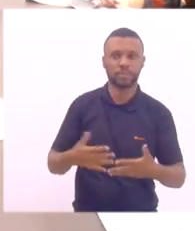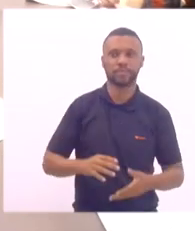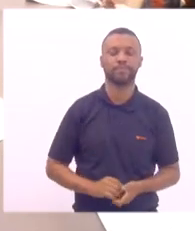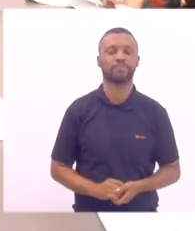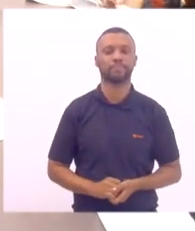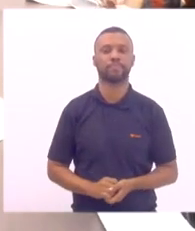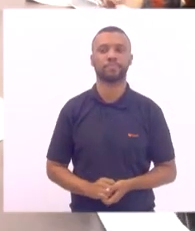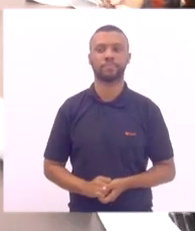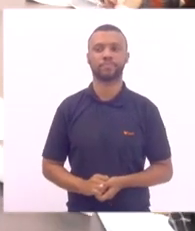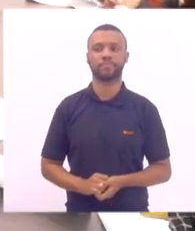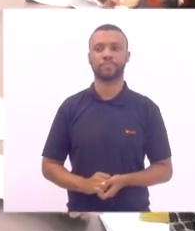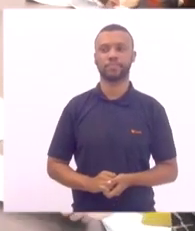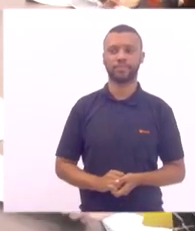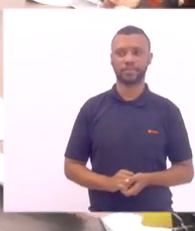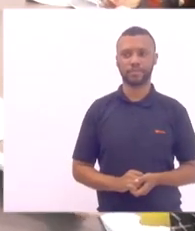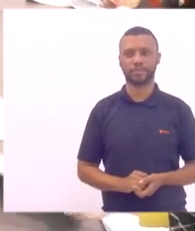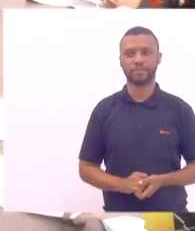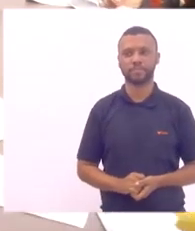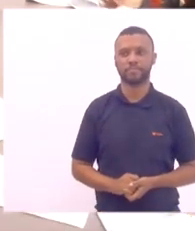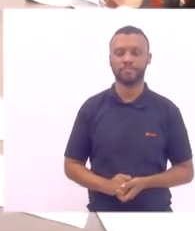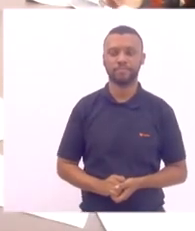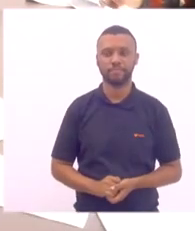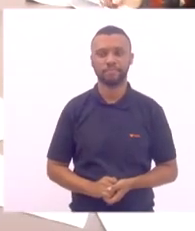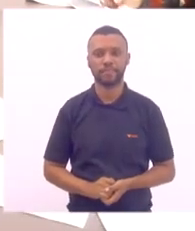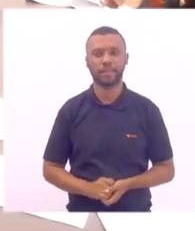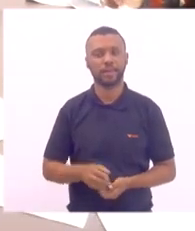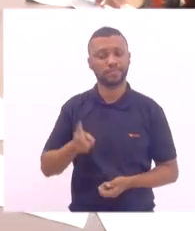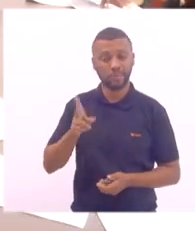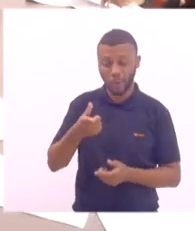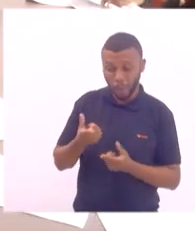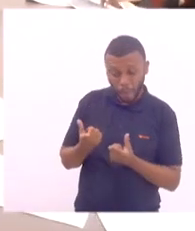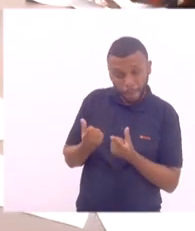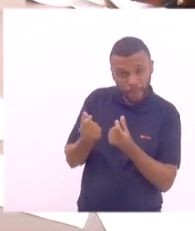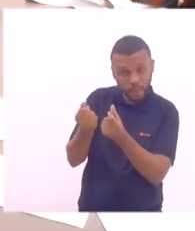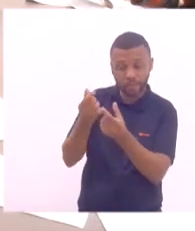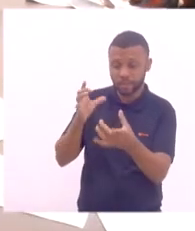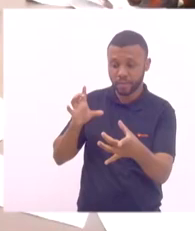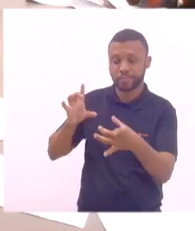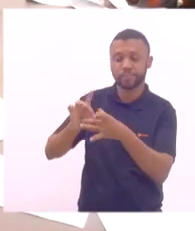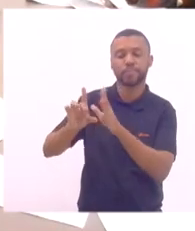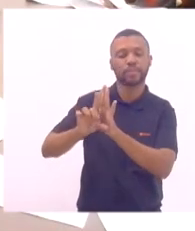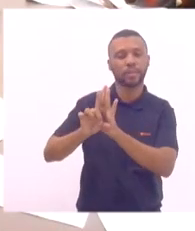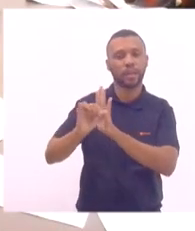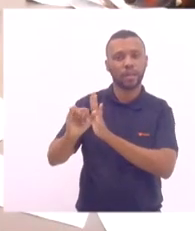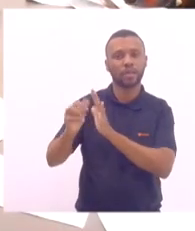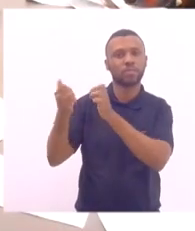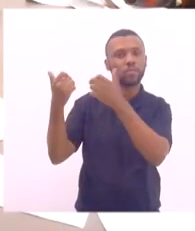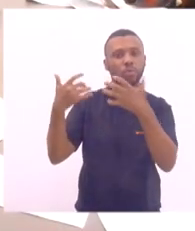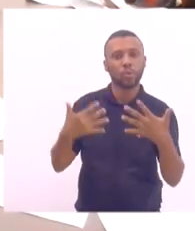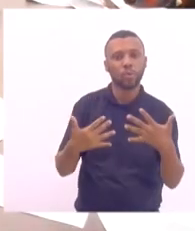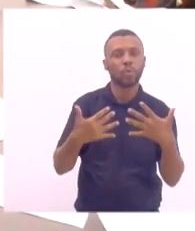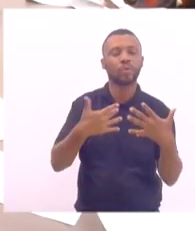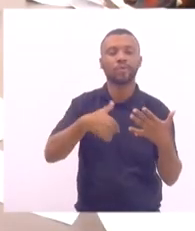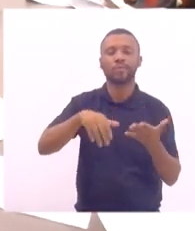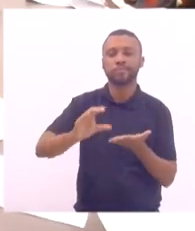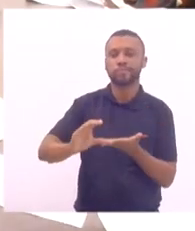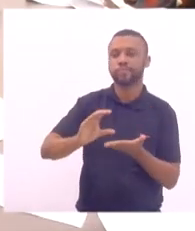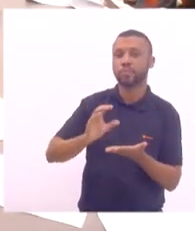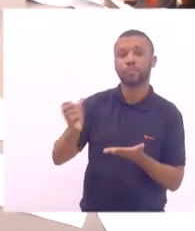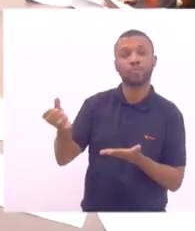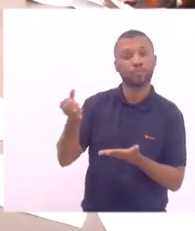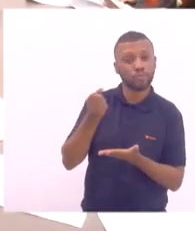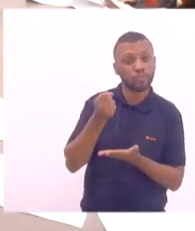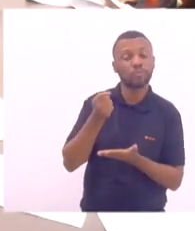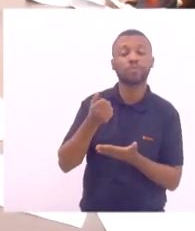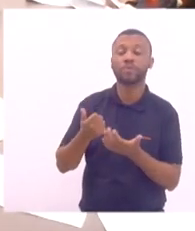Artigo 7º. As despesas dentro, resultantes, né, da aplicação da presente lei correrão à conta dos recursos do Fundo Estadual